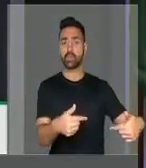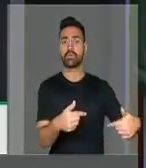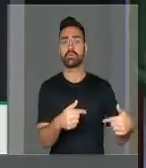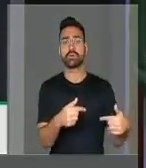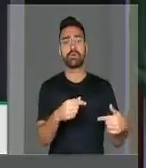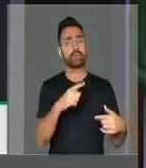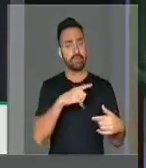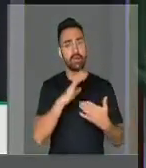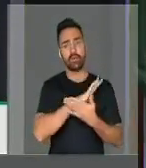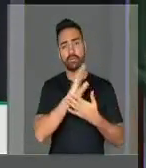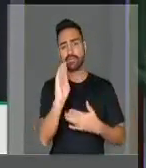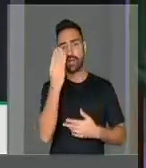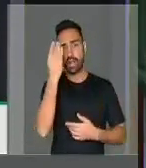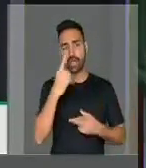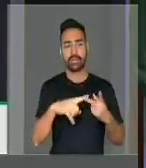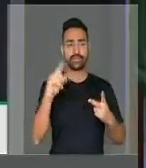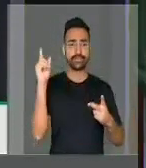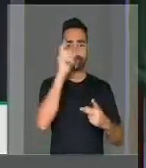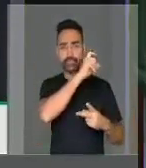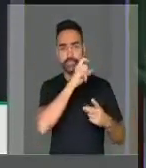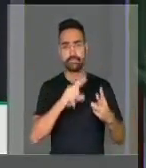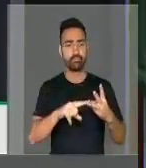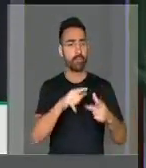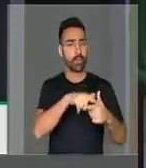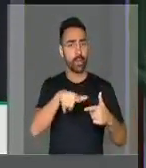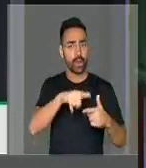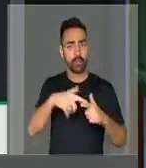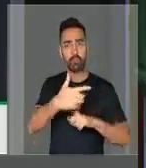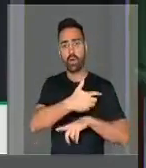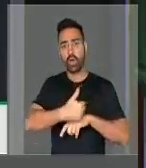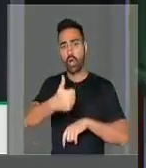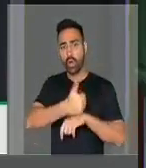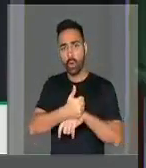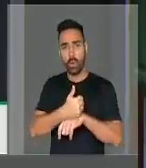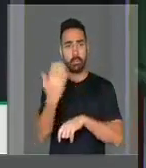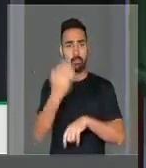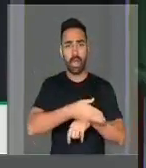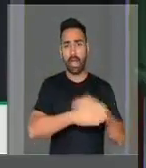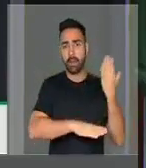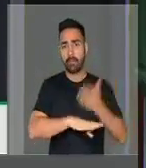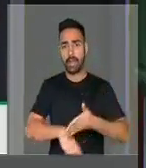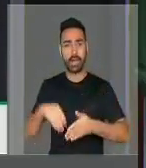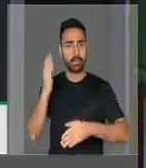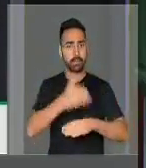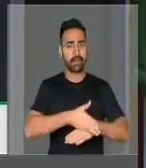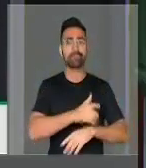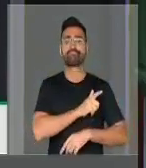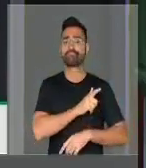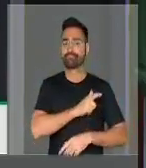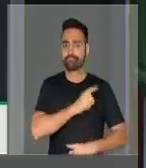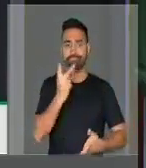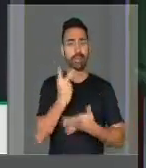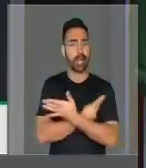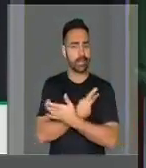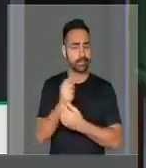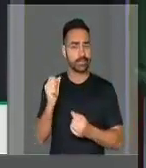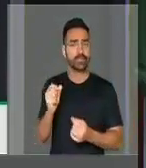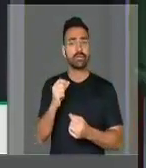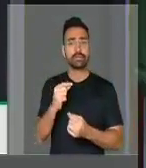contradições, traições, dificuldades, golpes contra golpes, revigoramento de